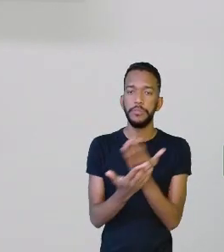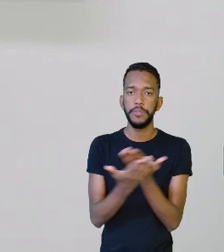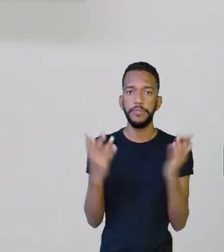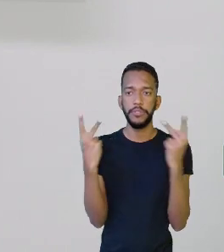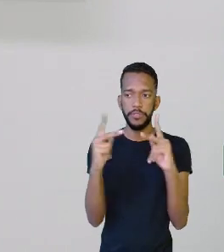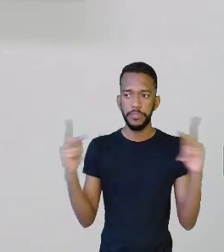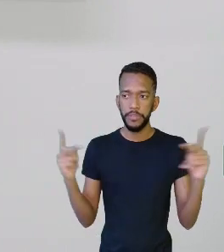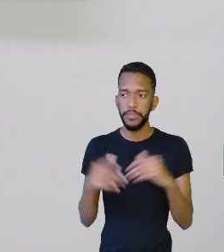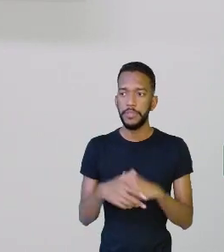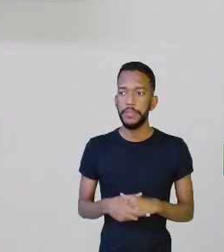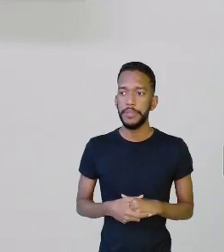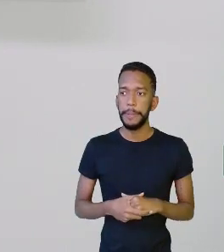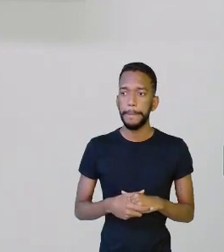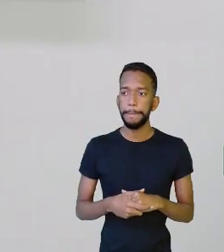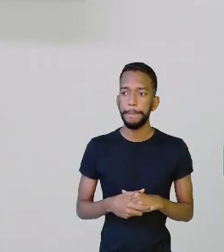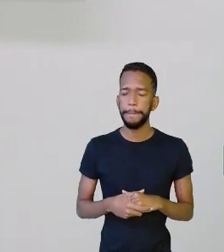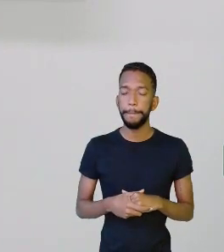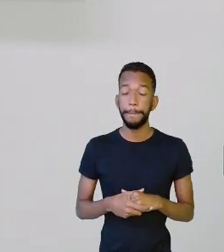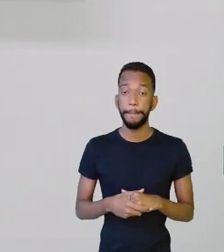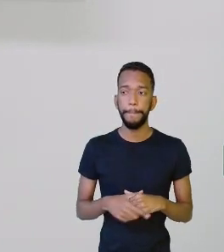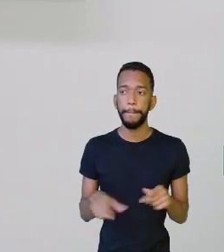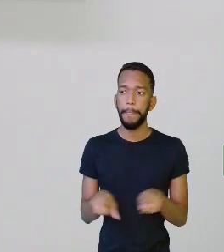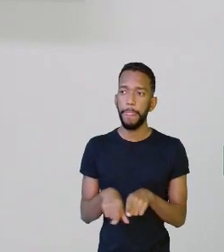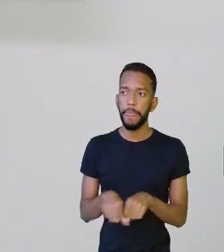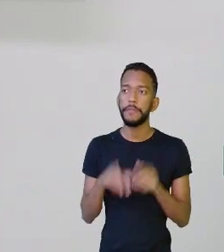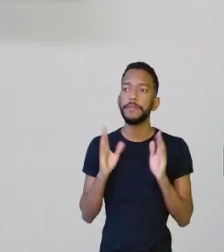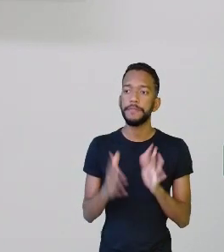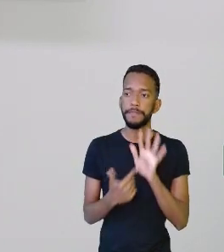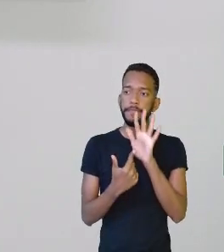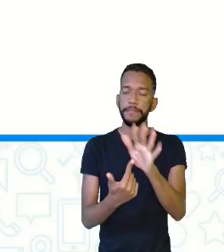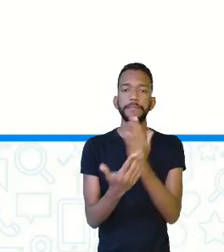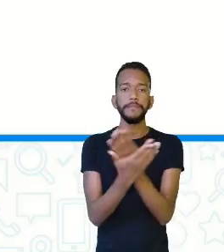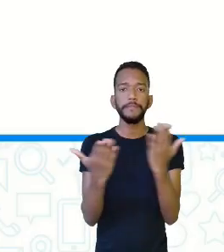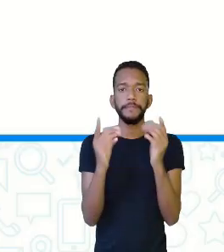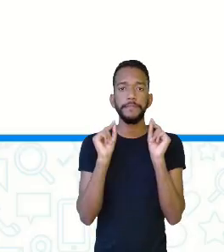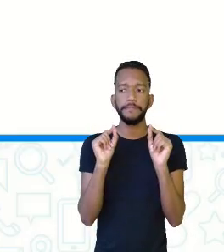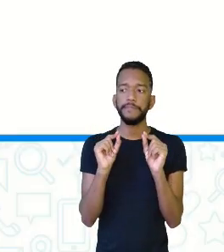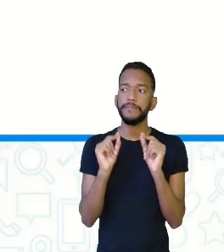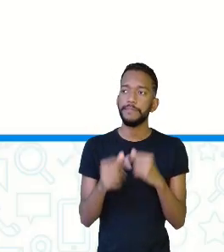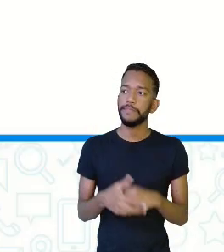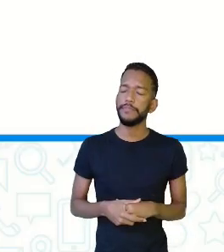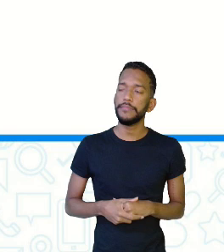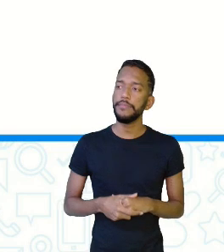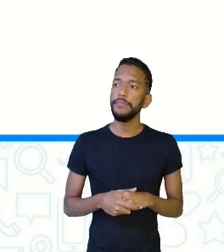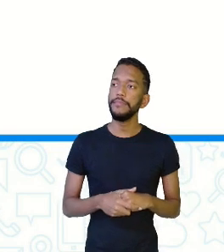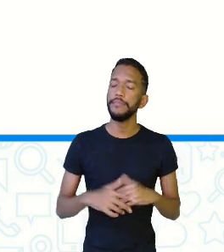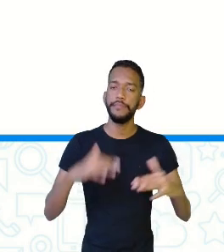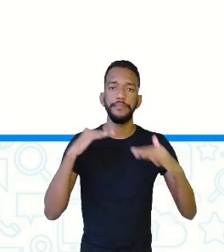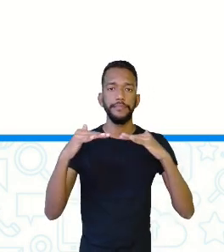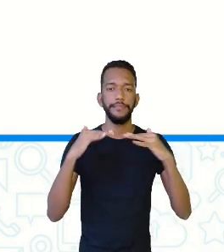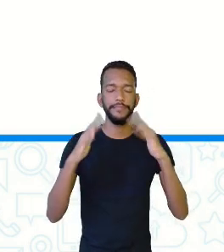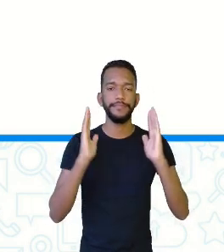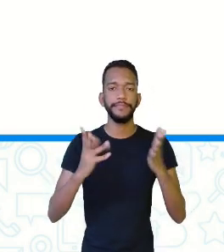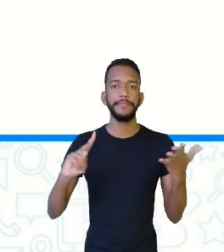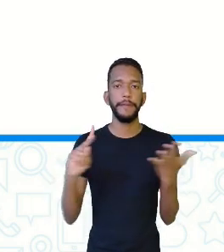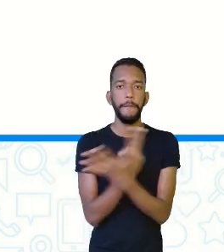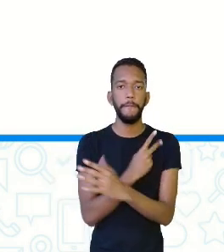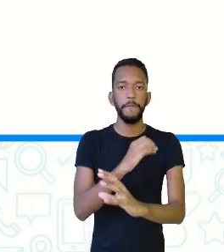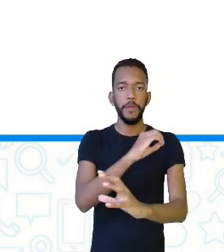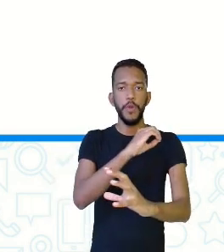vocês. E aqui eu estou mostrando também que este movimento acontece no